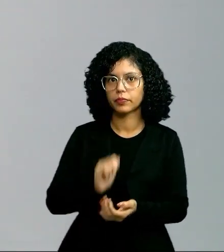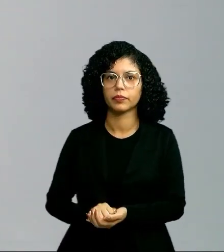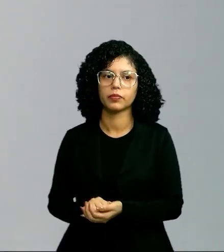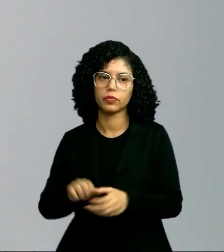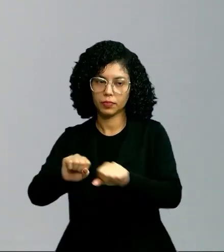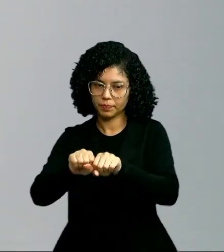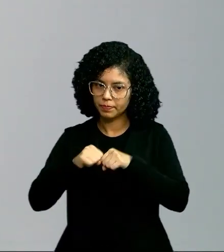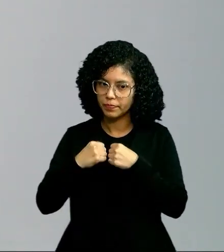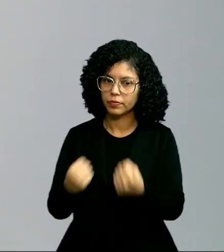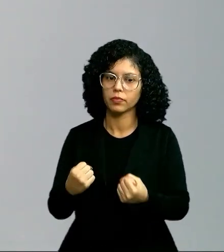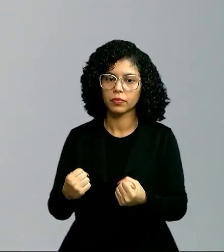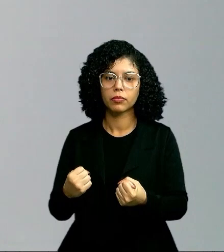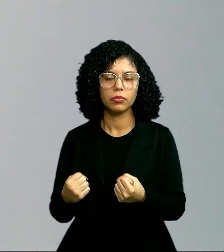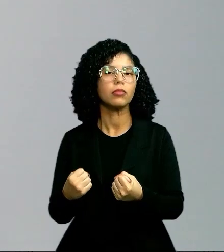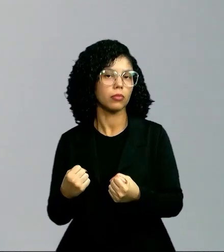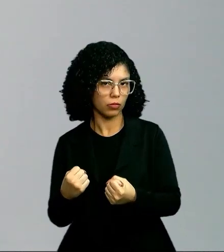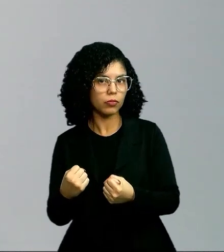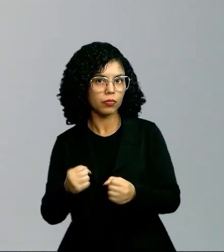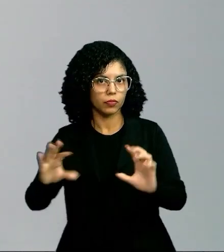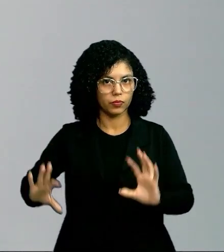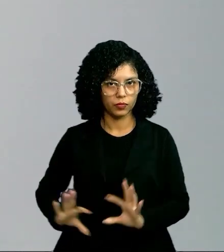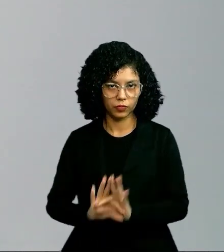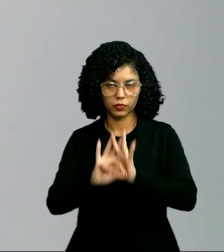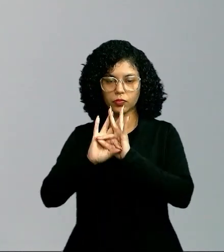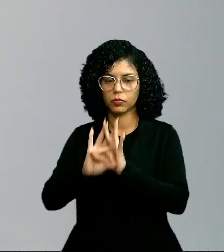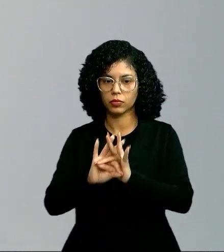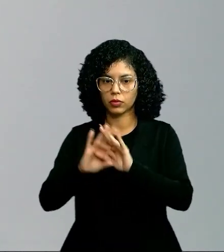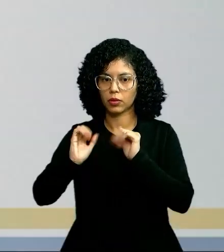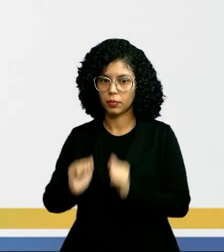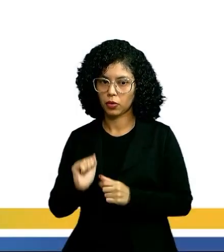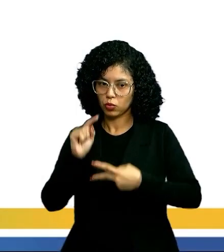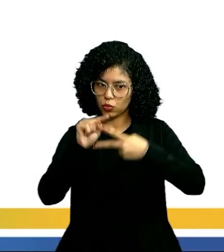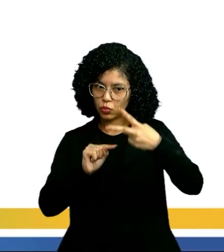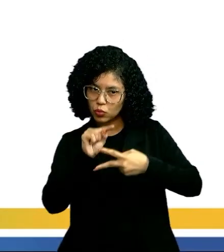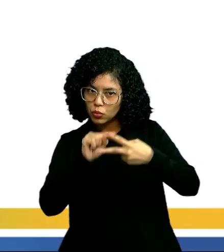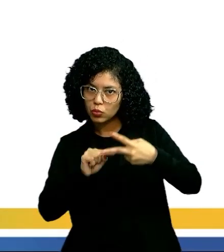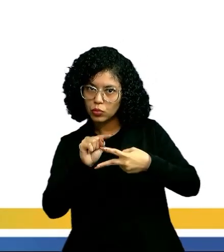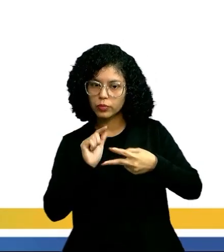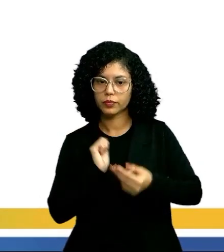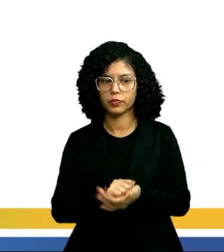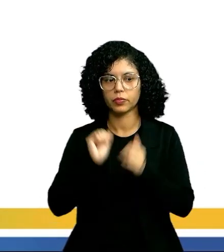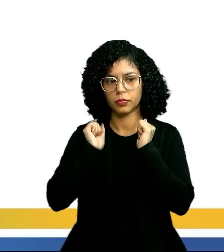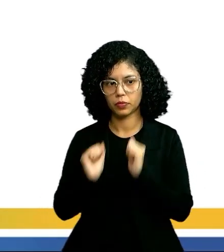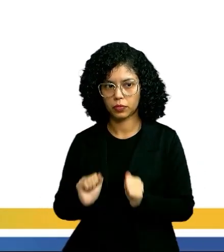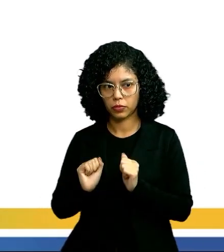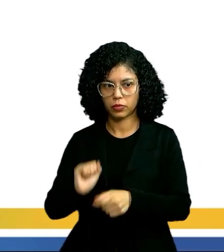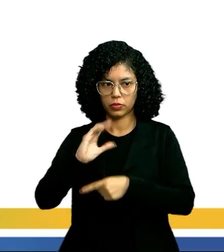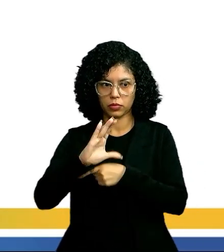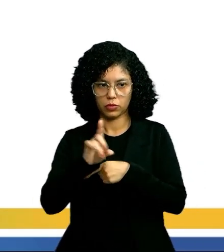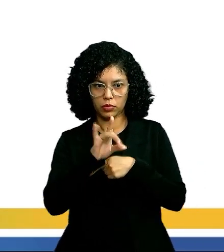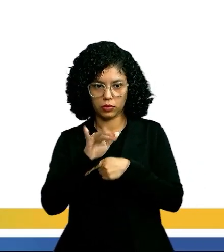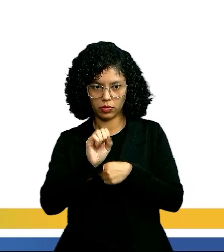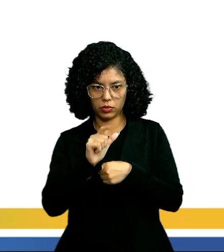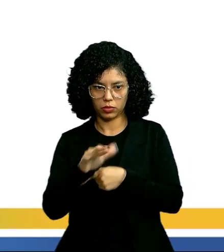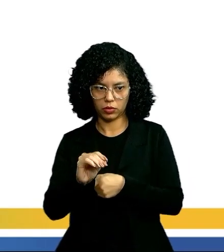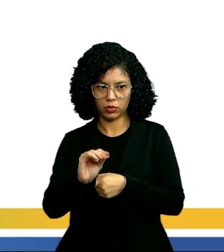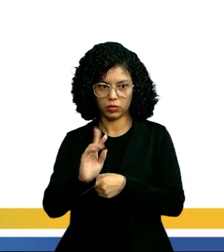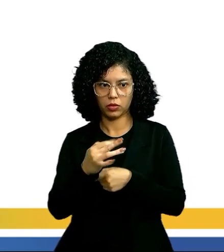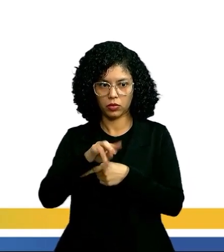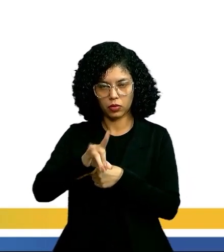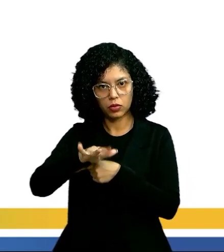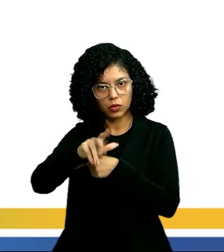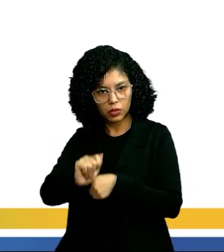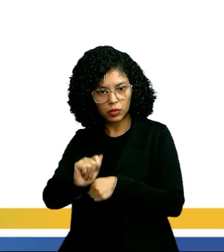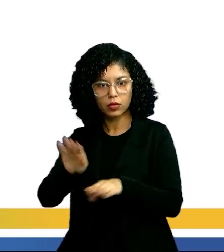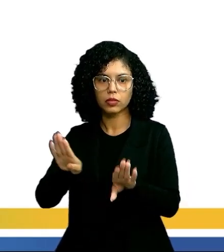Essa ruptura, essa quebra de ligação, ela pode ser de dois tipos. Ela pode ser em forma de cisão